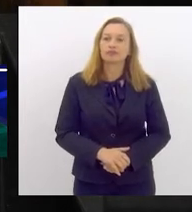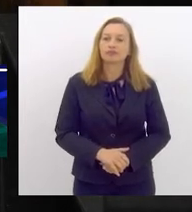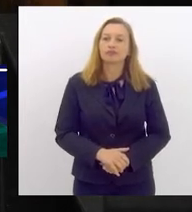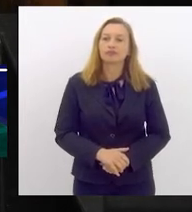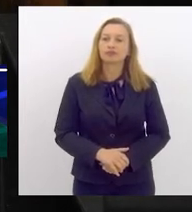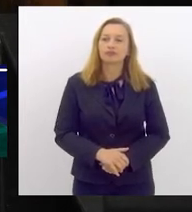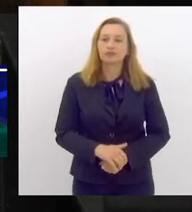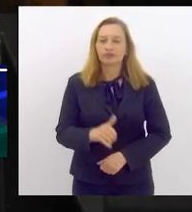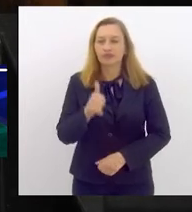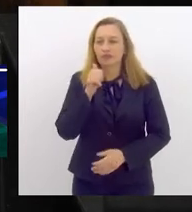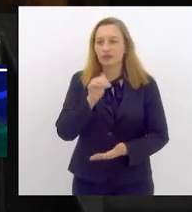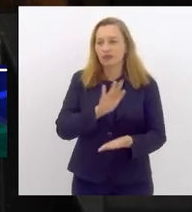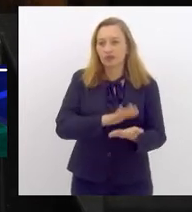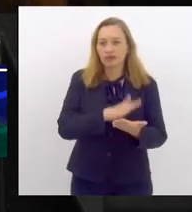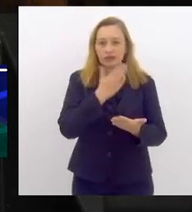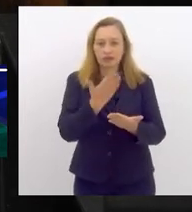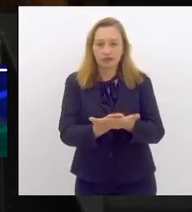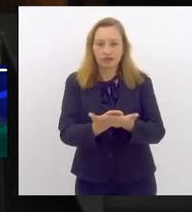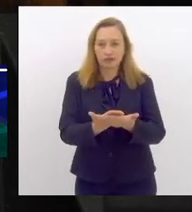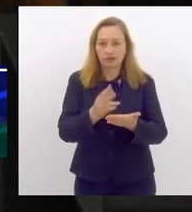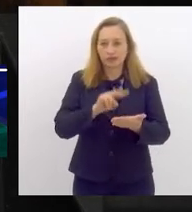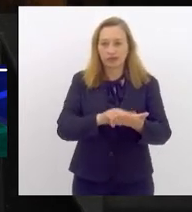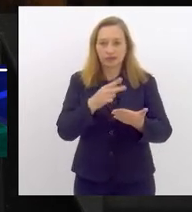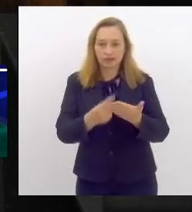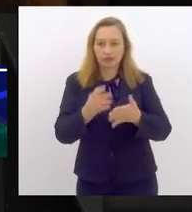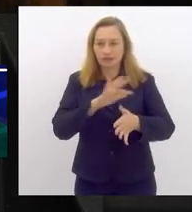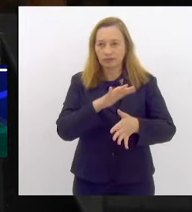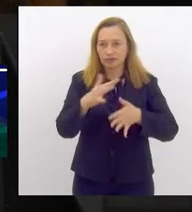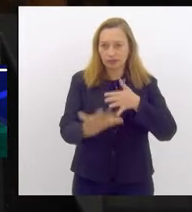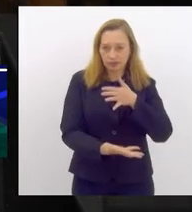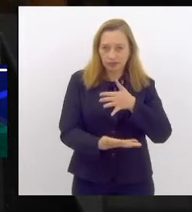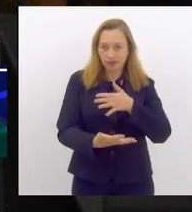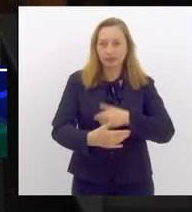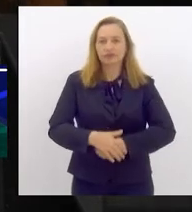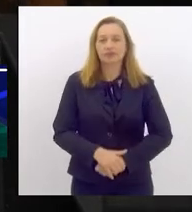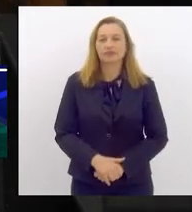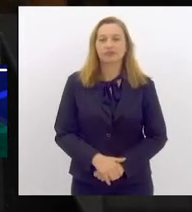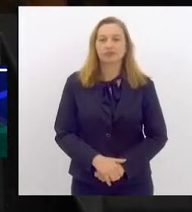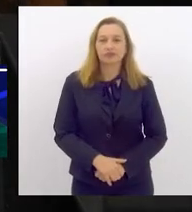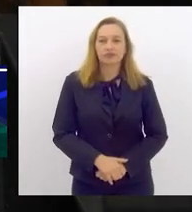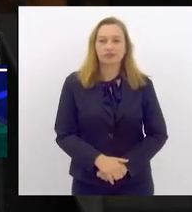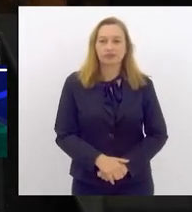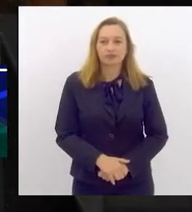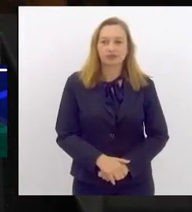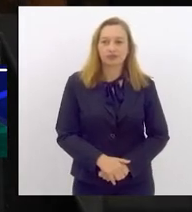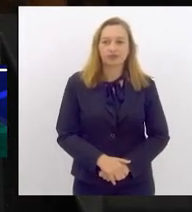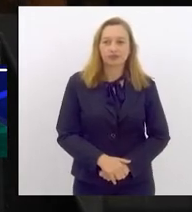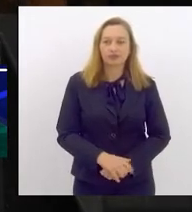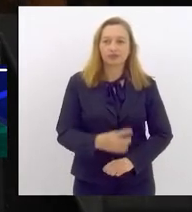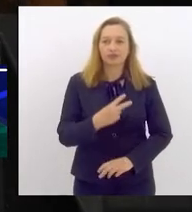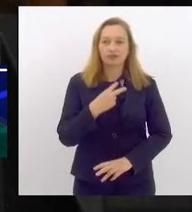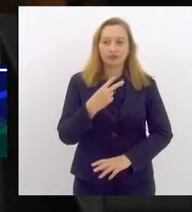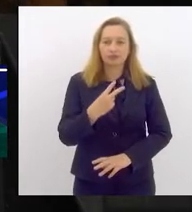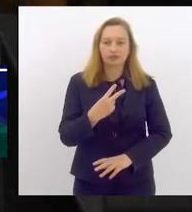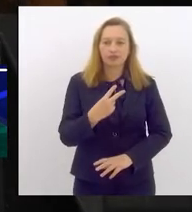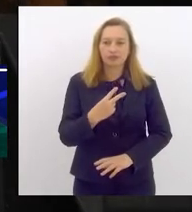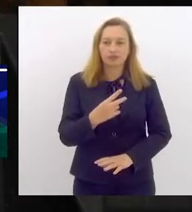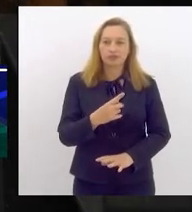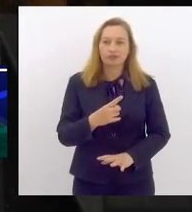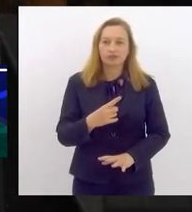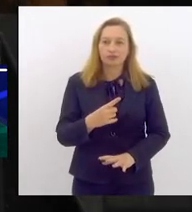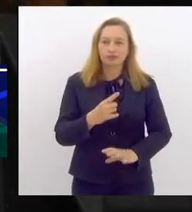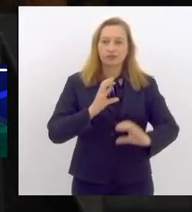se o ar a intérprete da linguagem de libras que leva a nossa voz